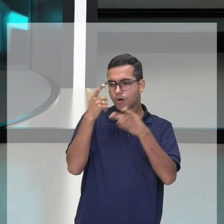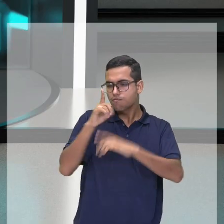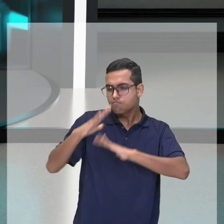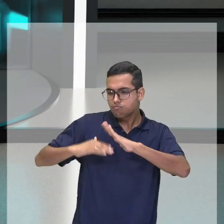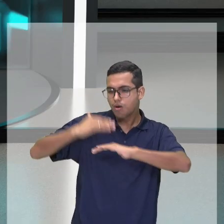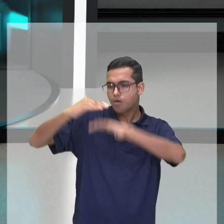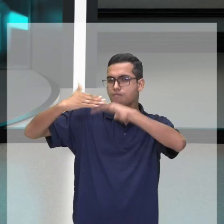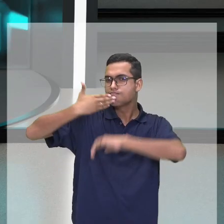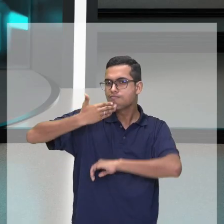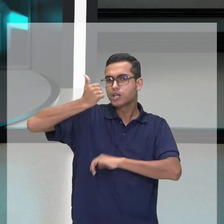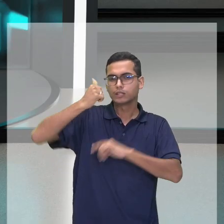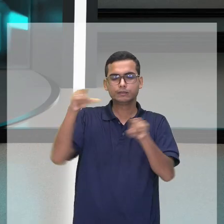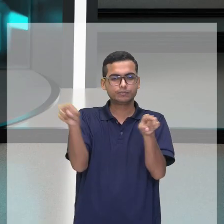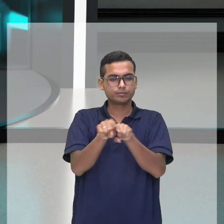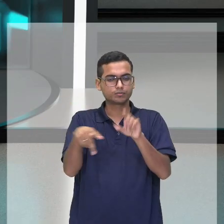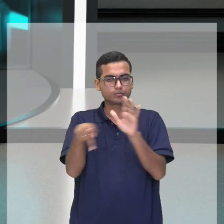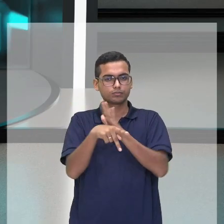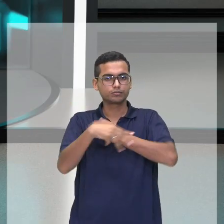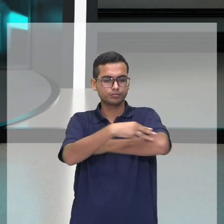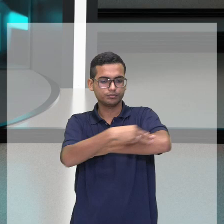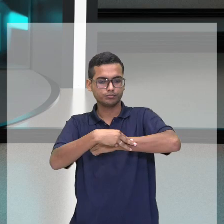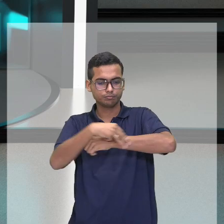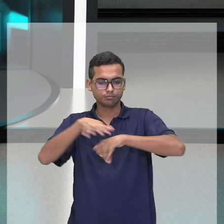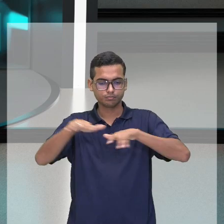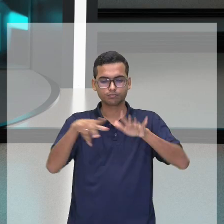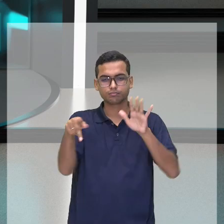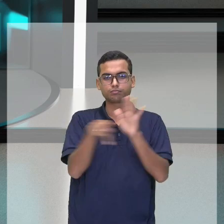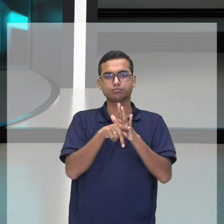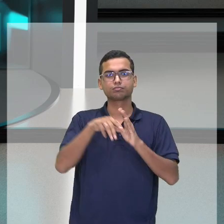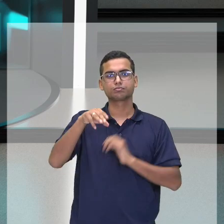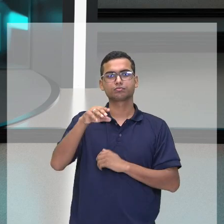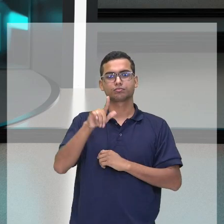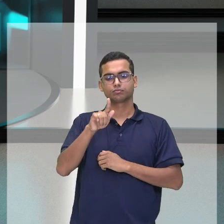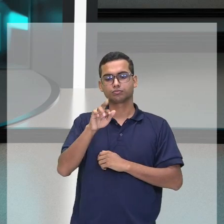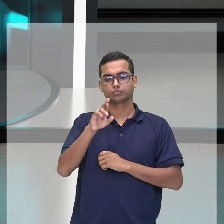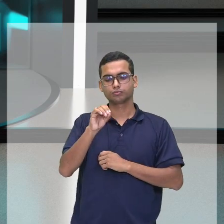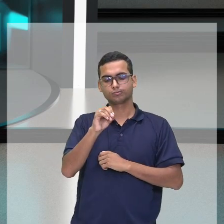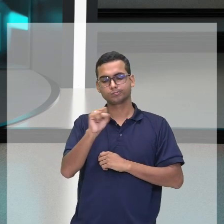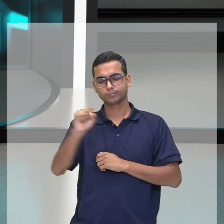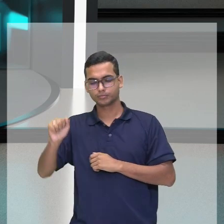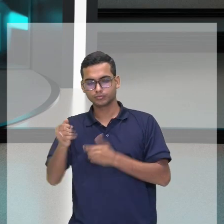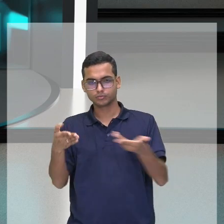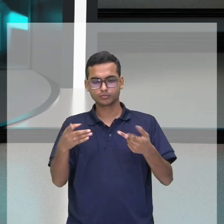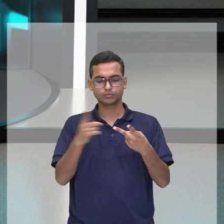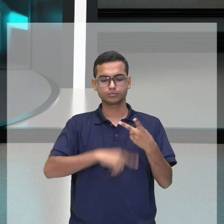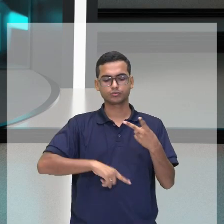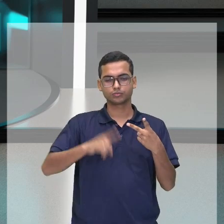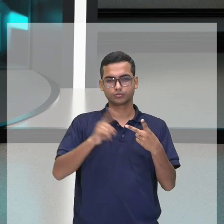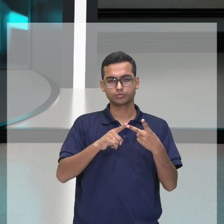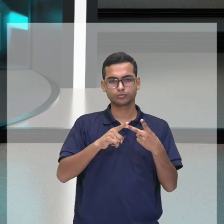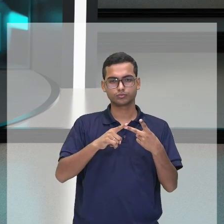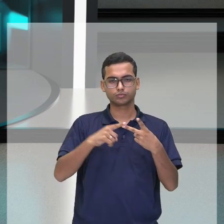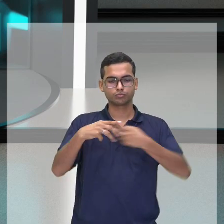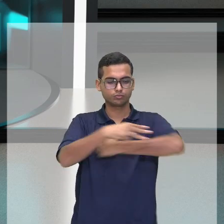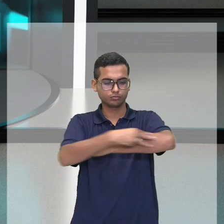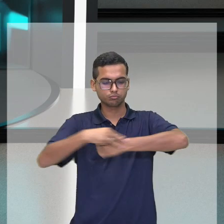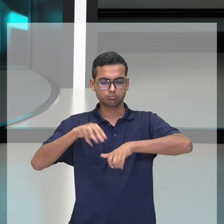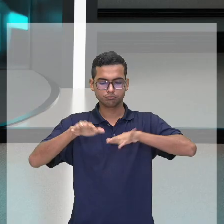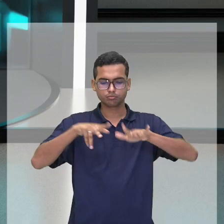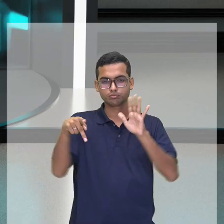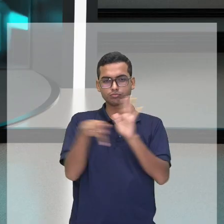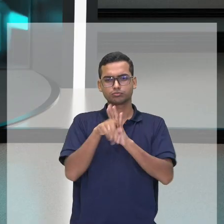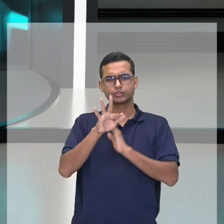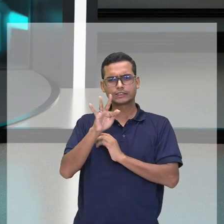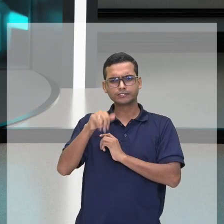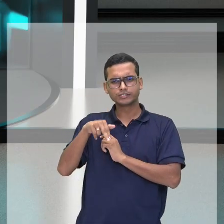é coordenação motora grossa. Mas a coordenação motora fina é diferente. Ela vai